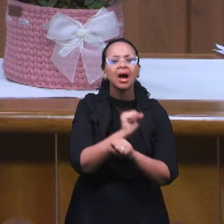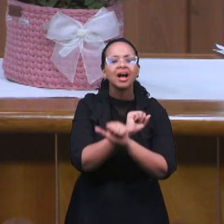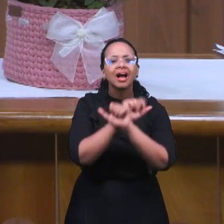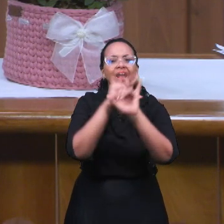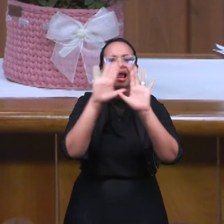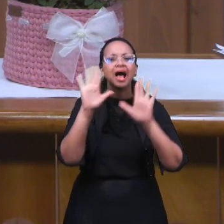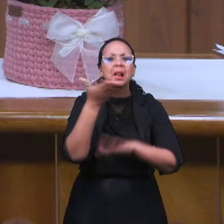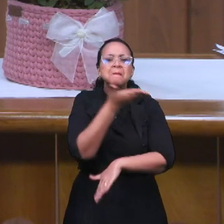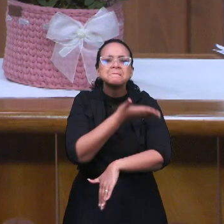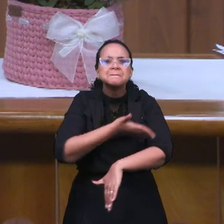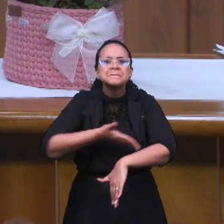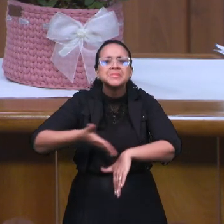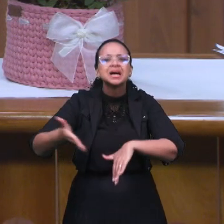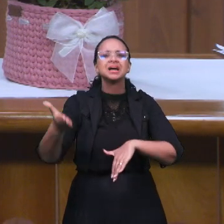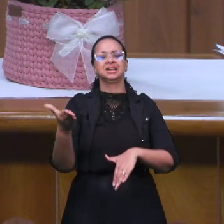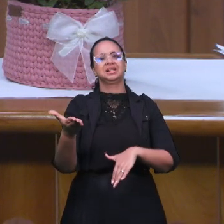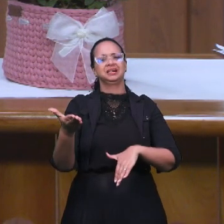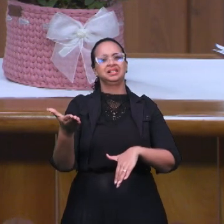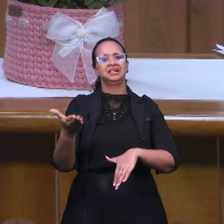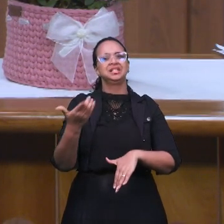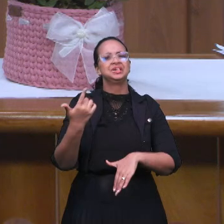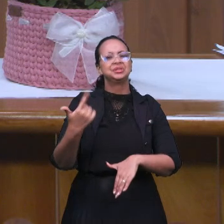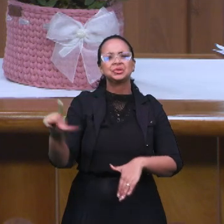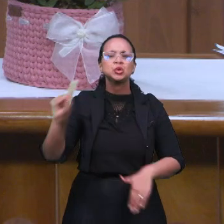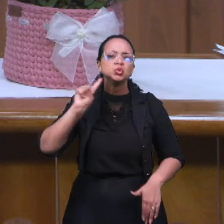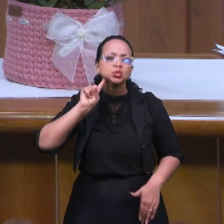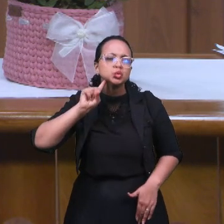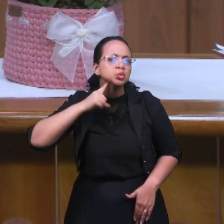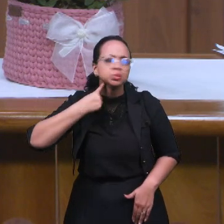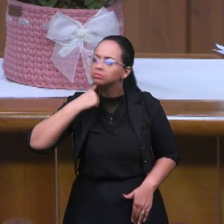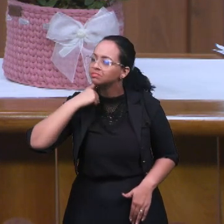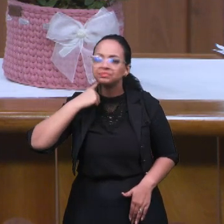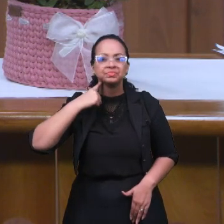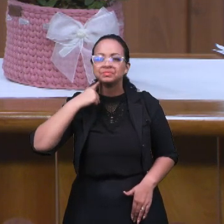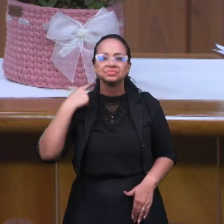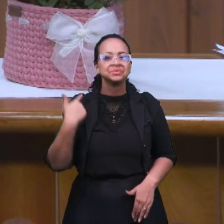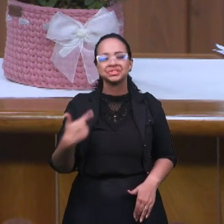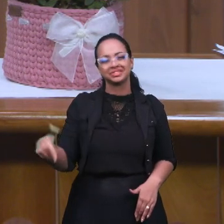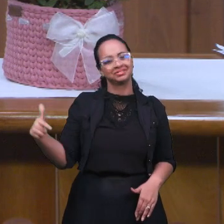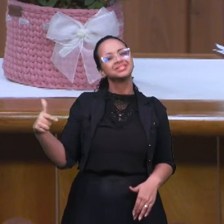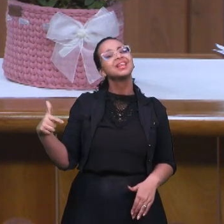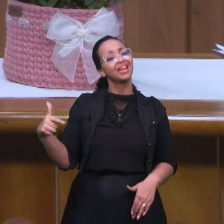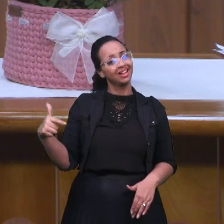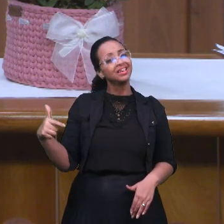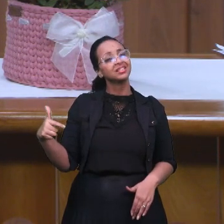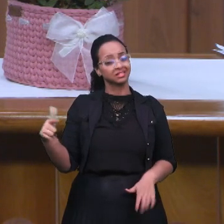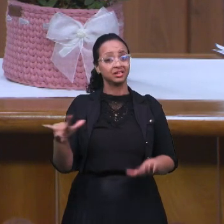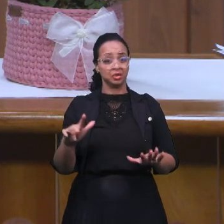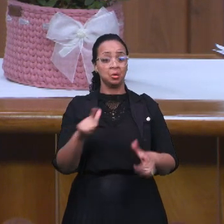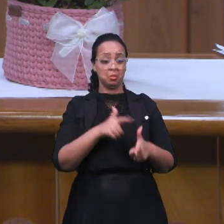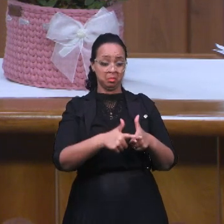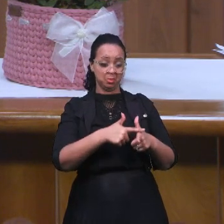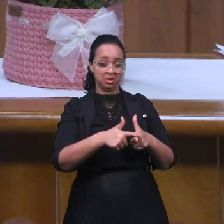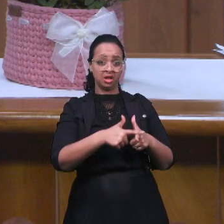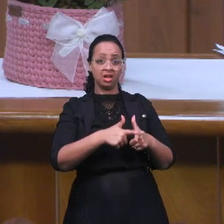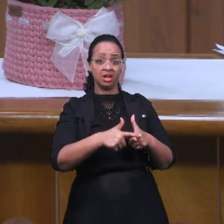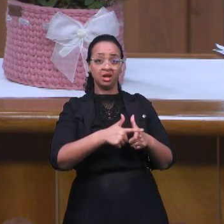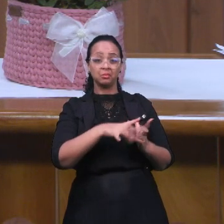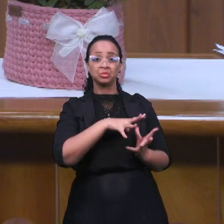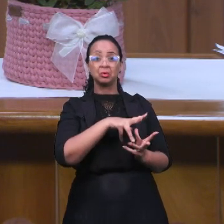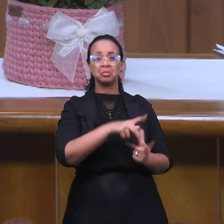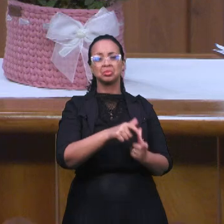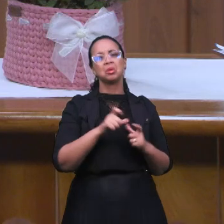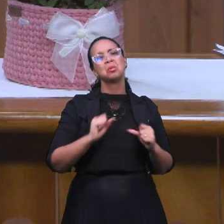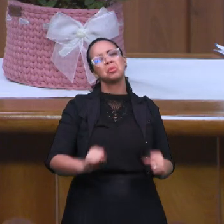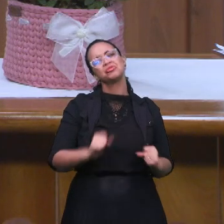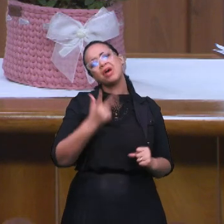se mete com a sujeira do mundo. Esse é o grande problema. Hoje, nós podíamos só falar